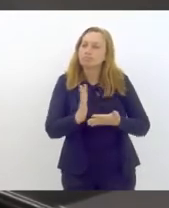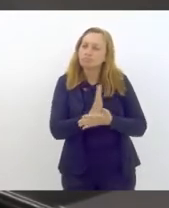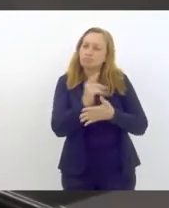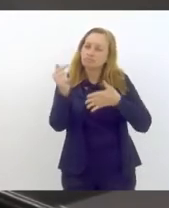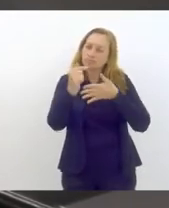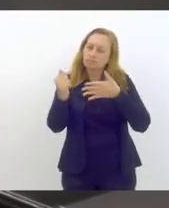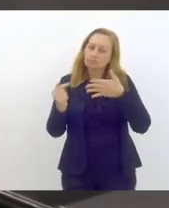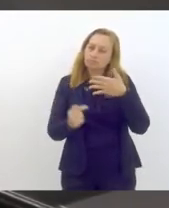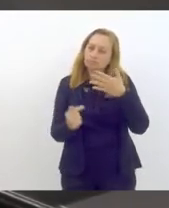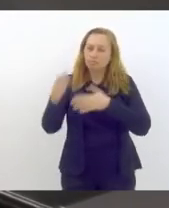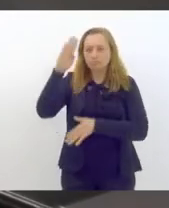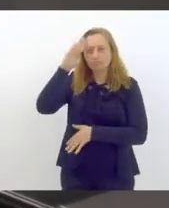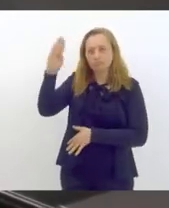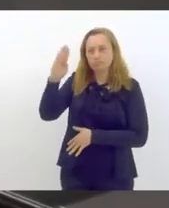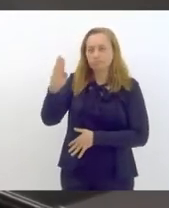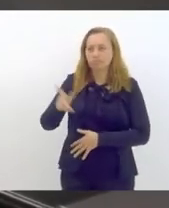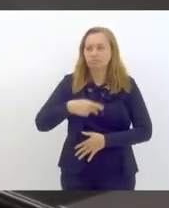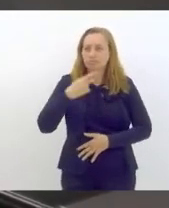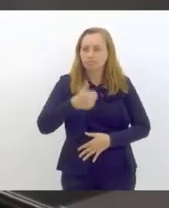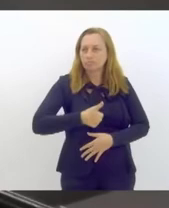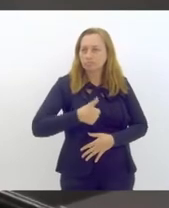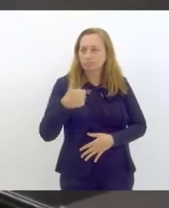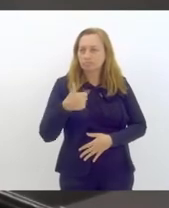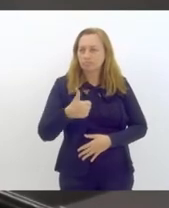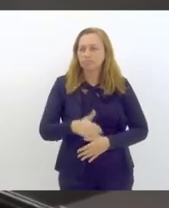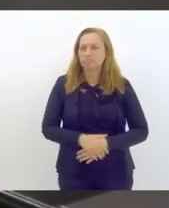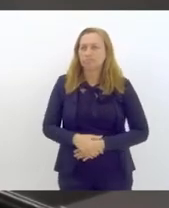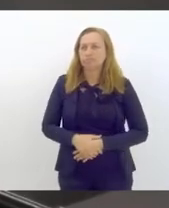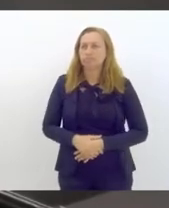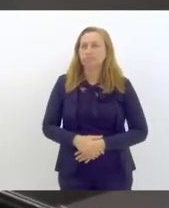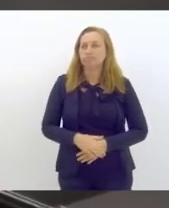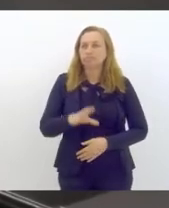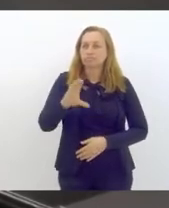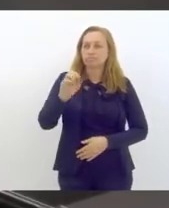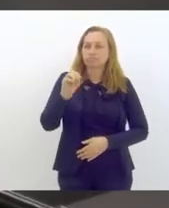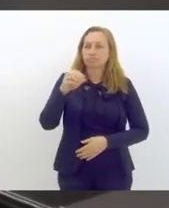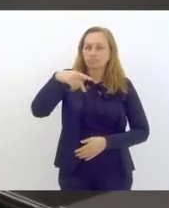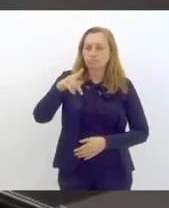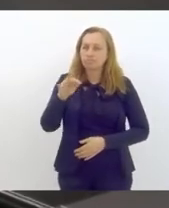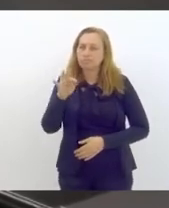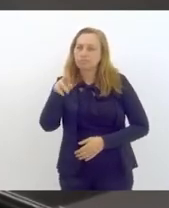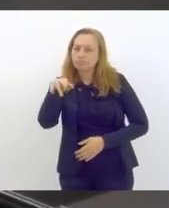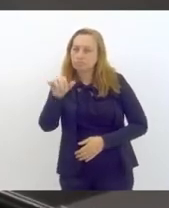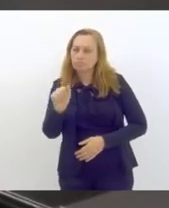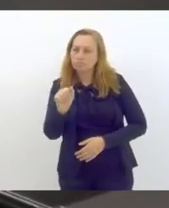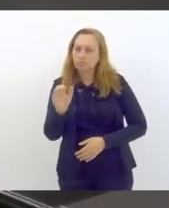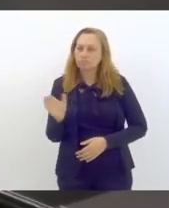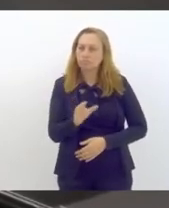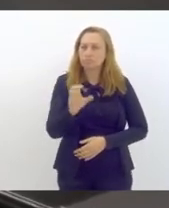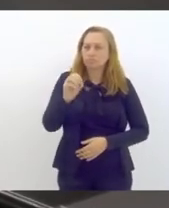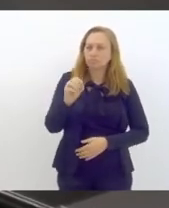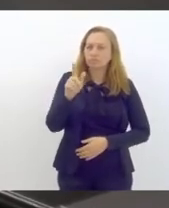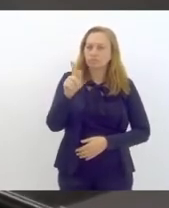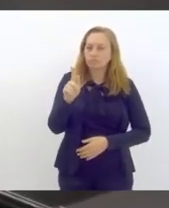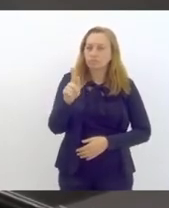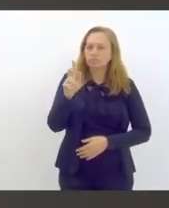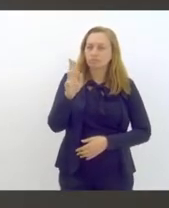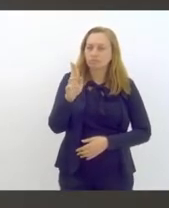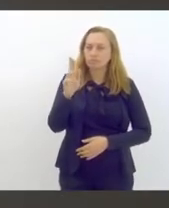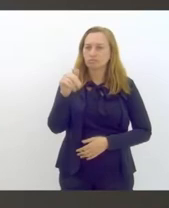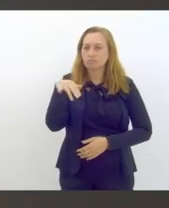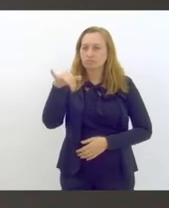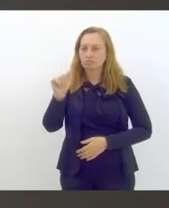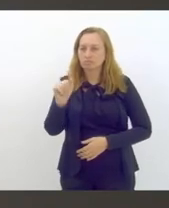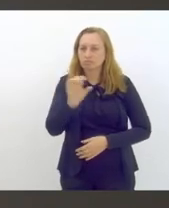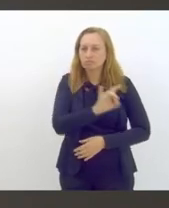principais. Primeiro, ele vai falar sobre a composteira orgânica em cada uma das unidades escolares, nesse prazo de